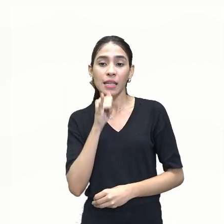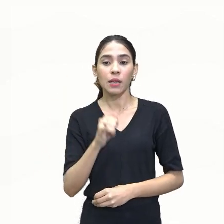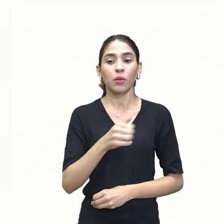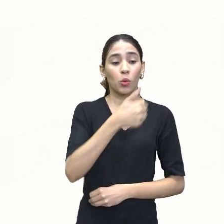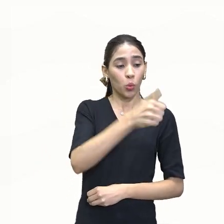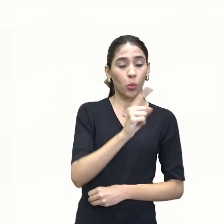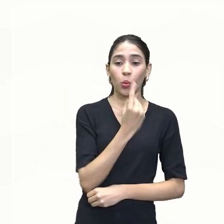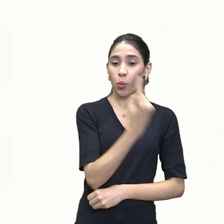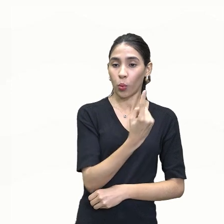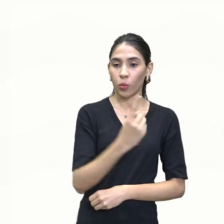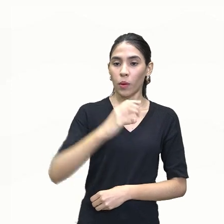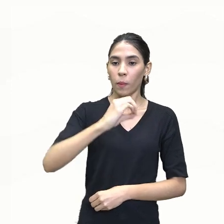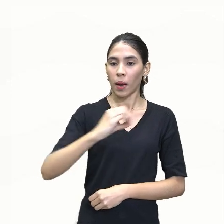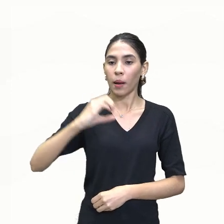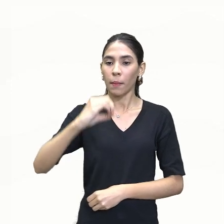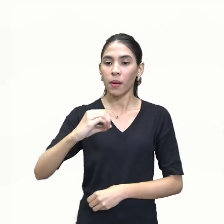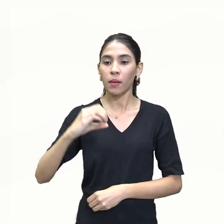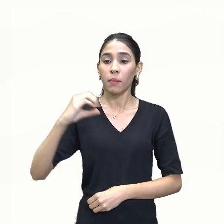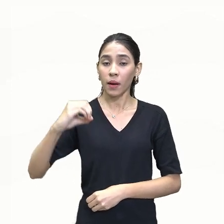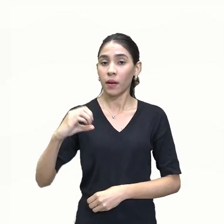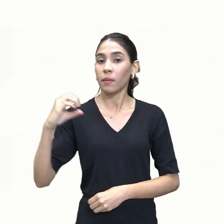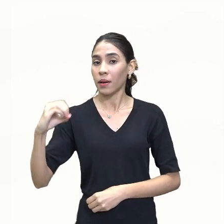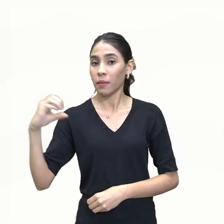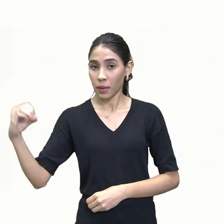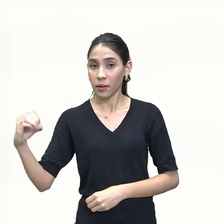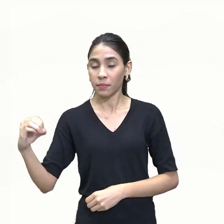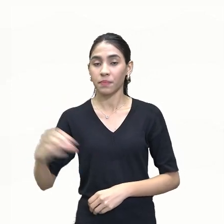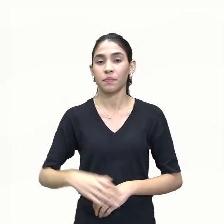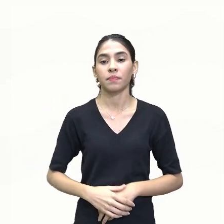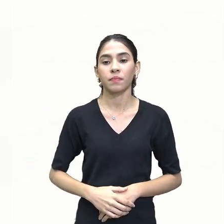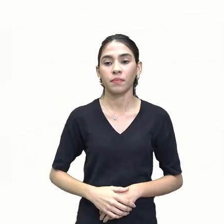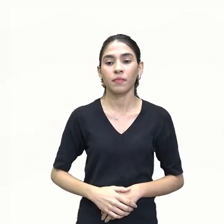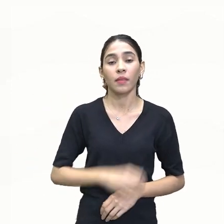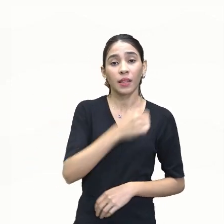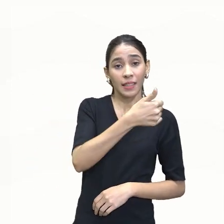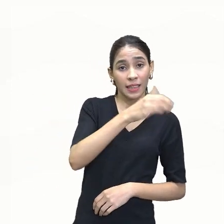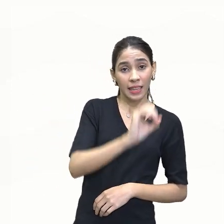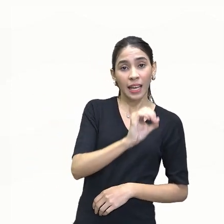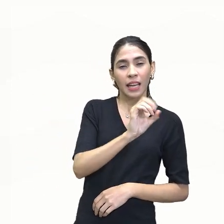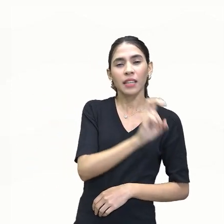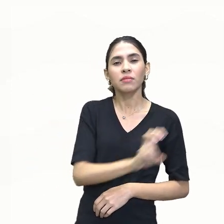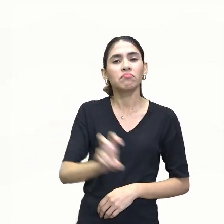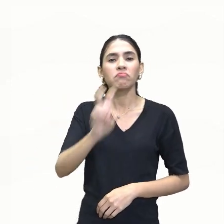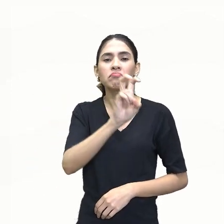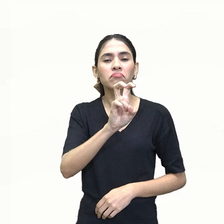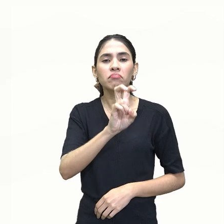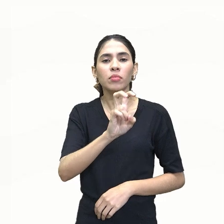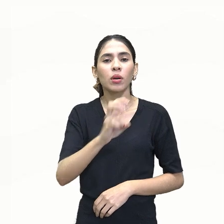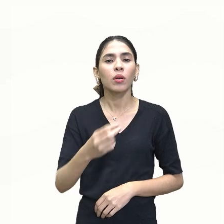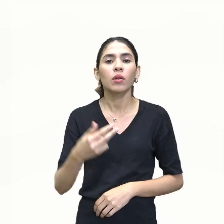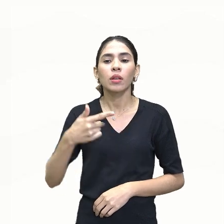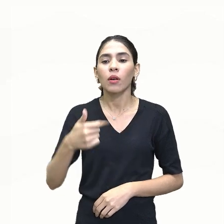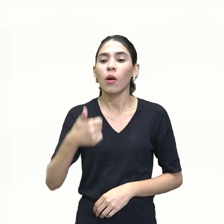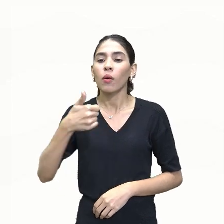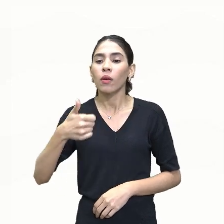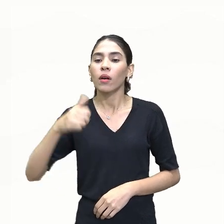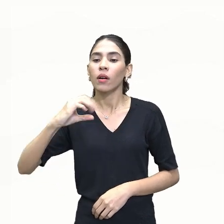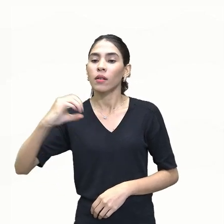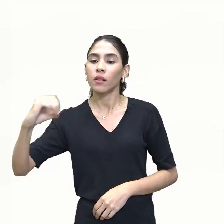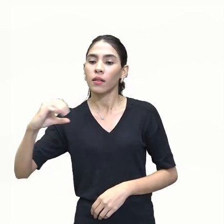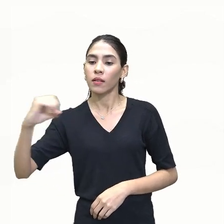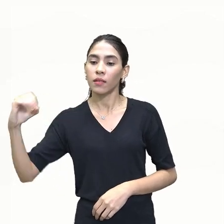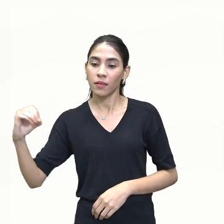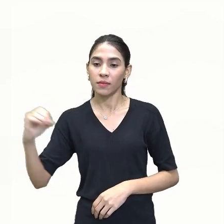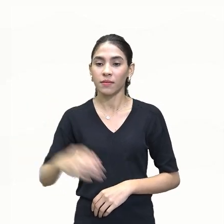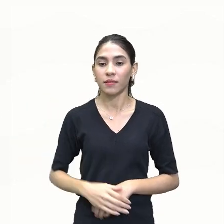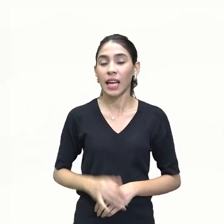o número 100 mil. Então, 10 elevado a quanto vai ser igual a 100 mil? Ora, isso vai ser igual